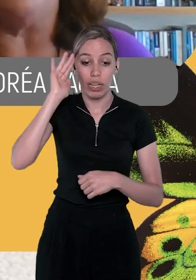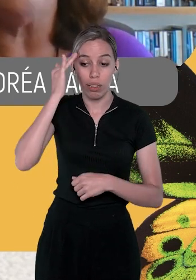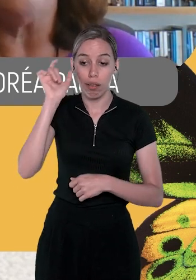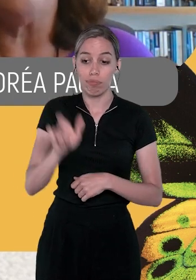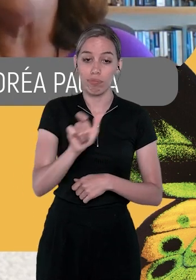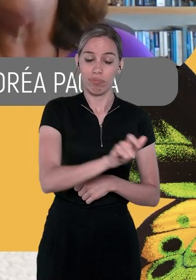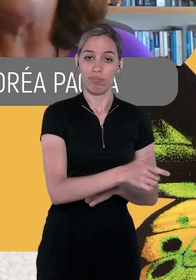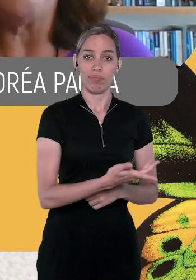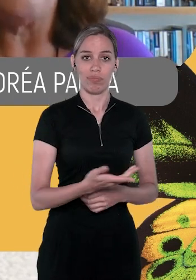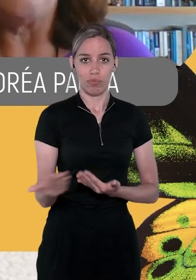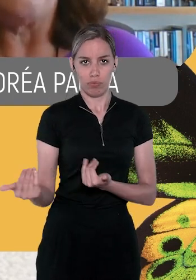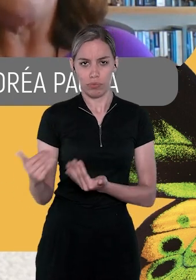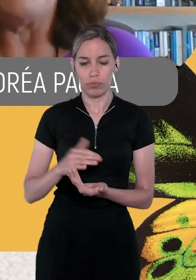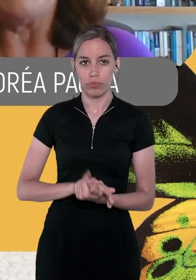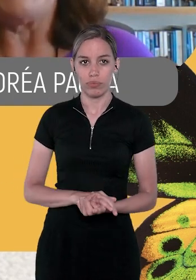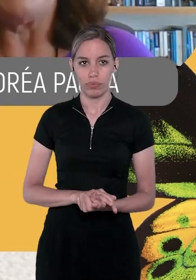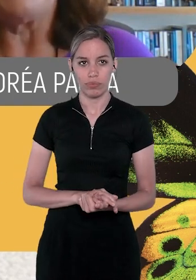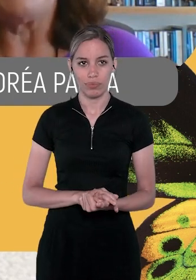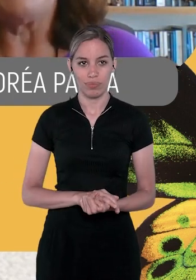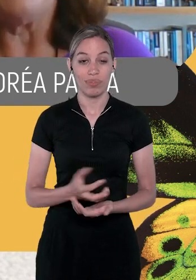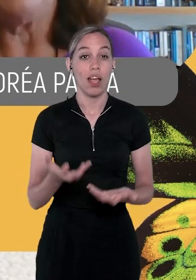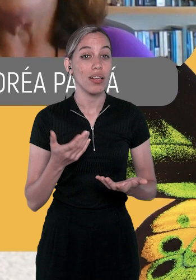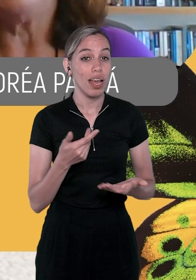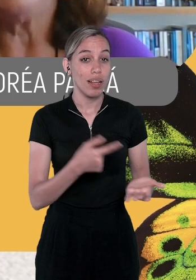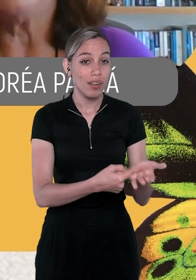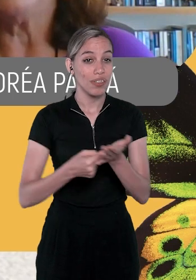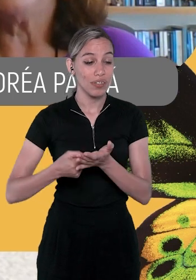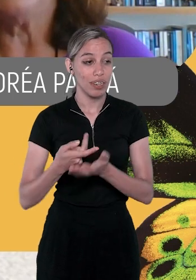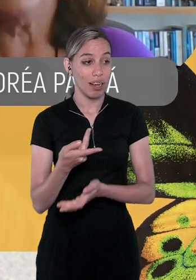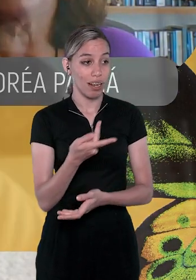viver. Eu queria convidá-los para um